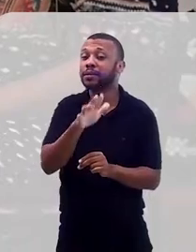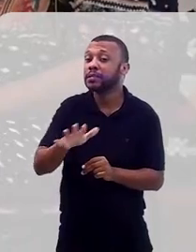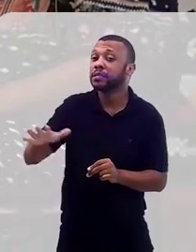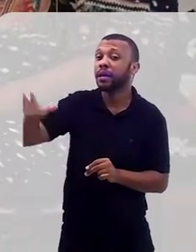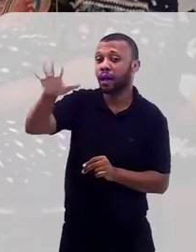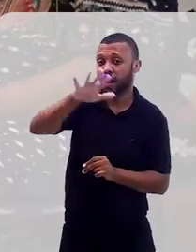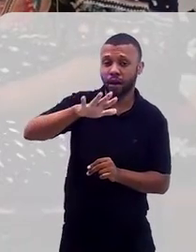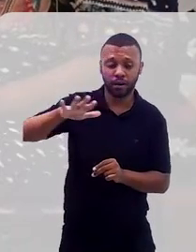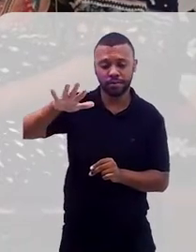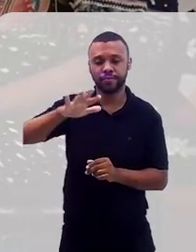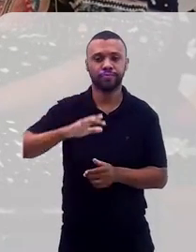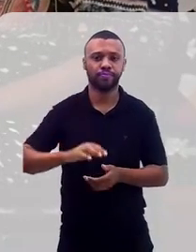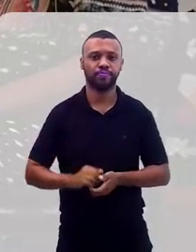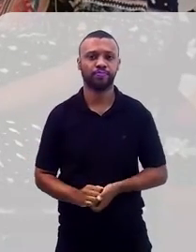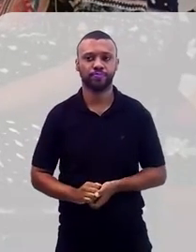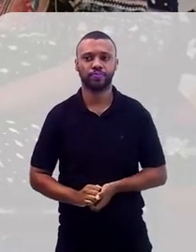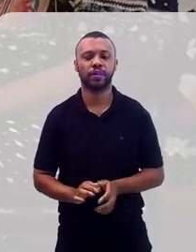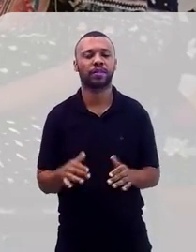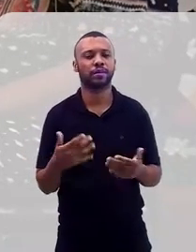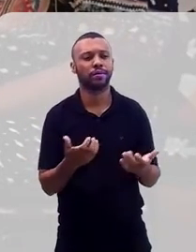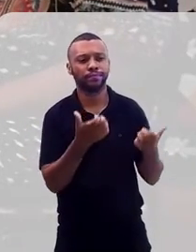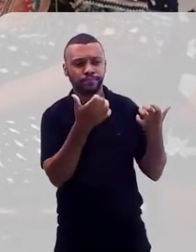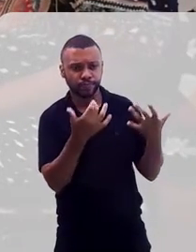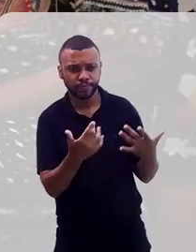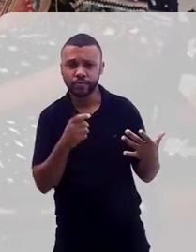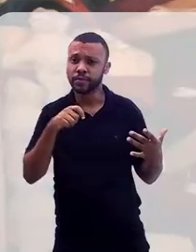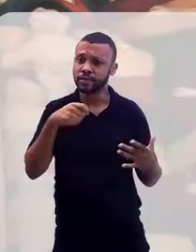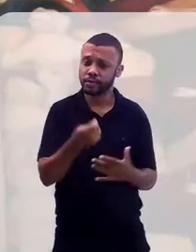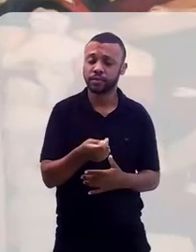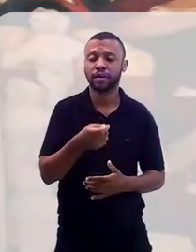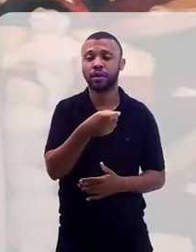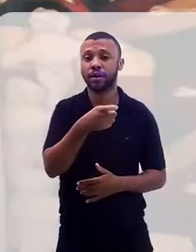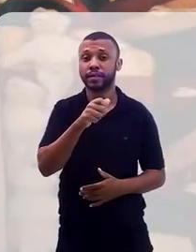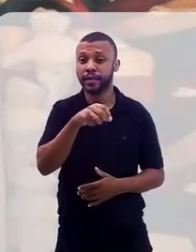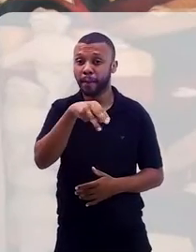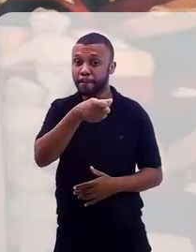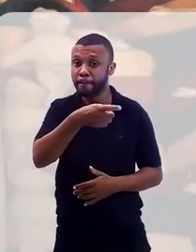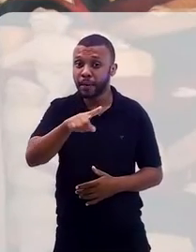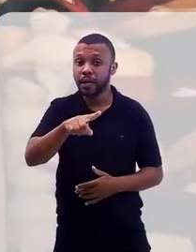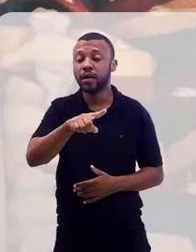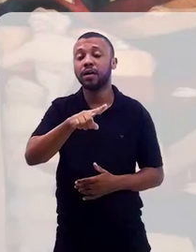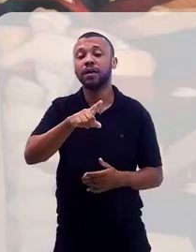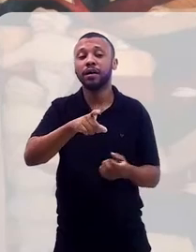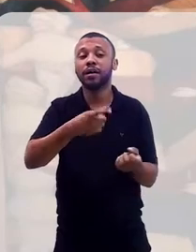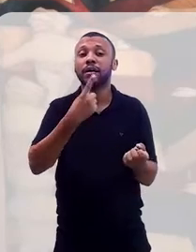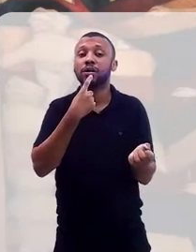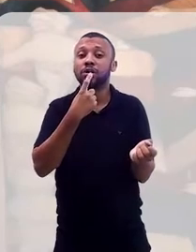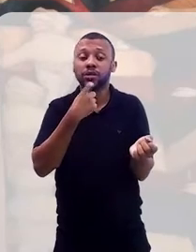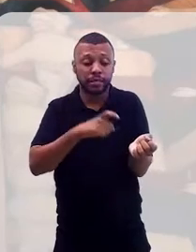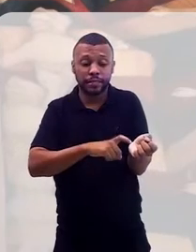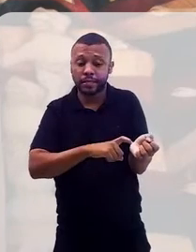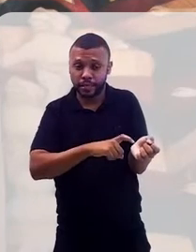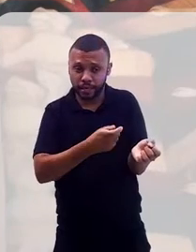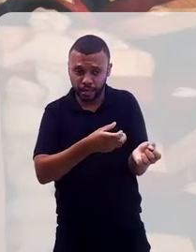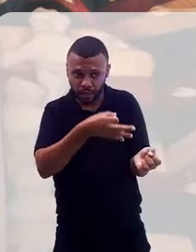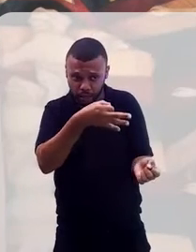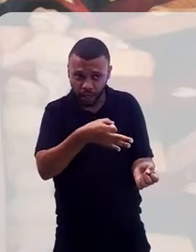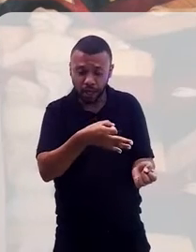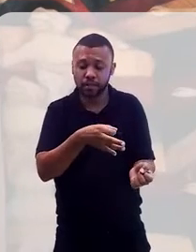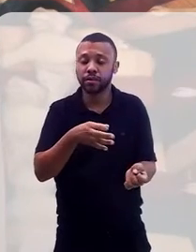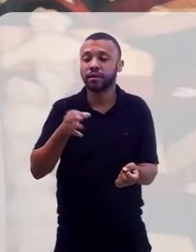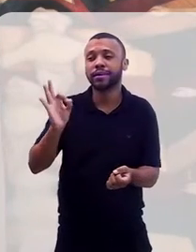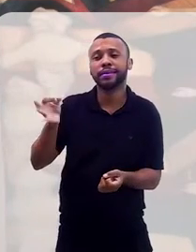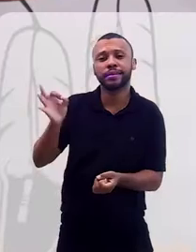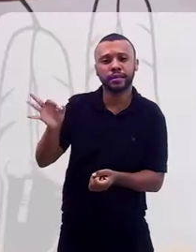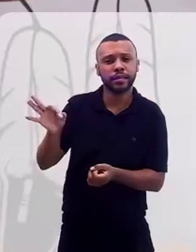ni engatou que é uma língua geral então eu posso dizer que você é uma chaman de sangue isso a gente poderia dizer